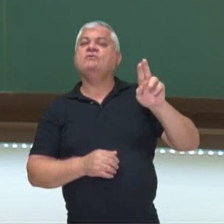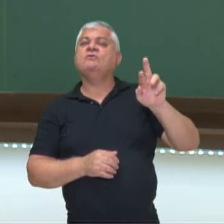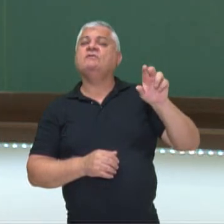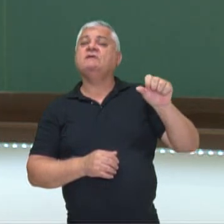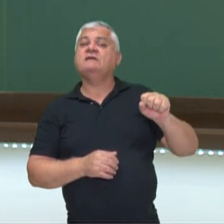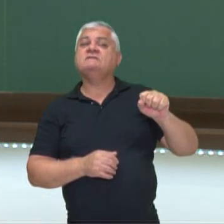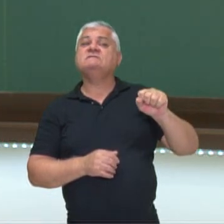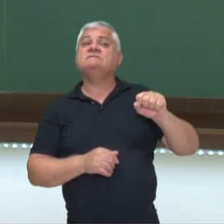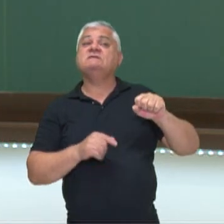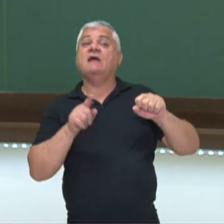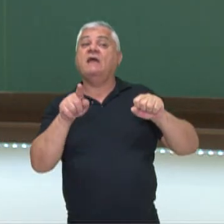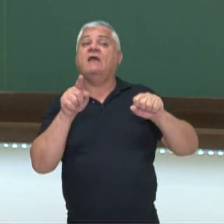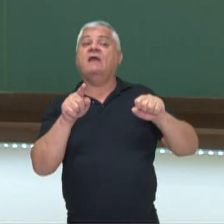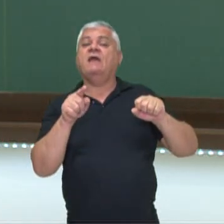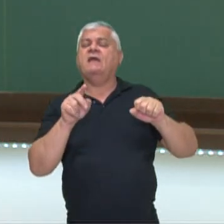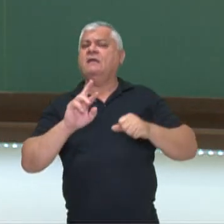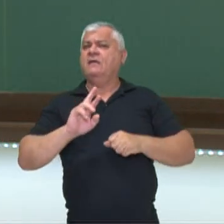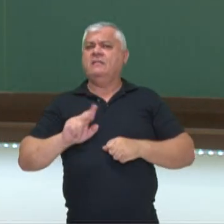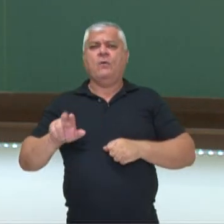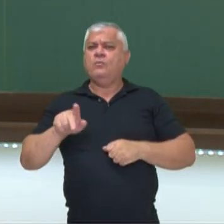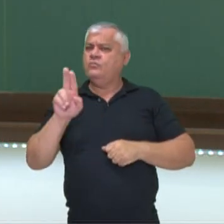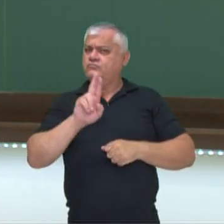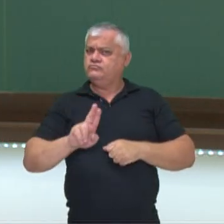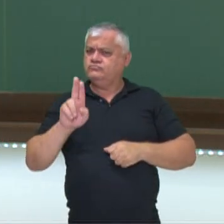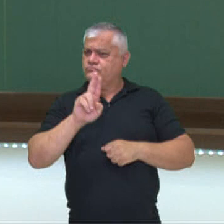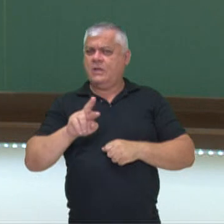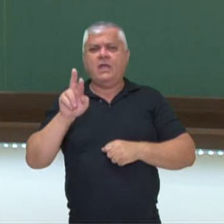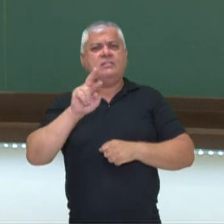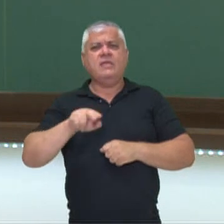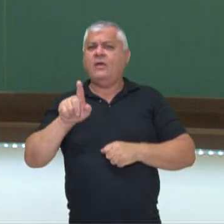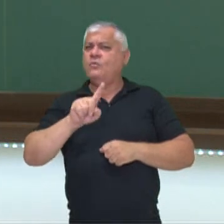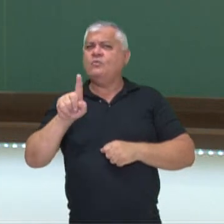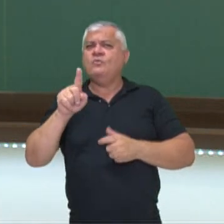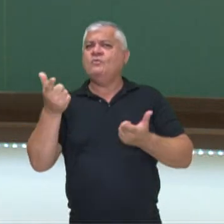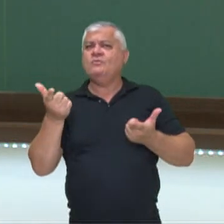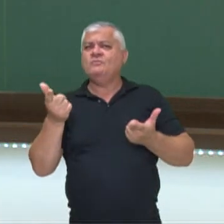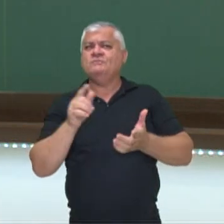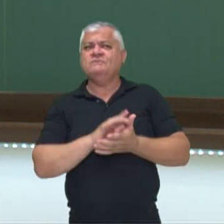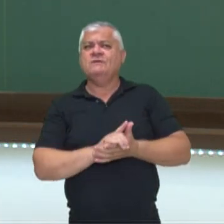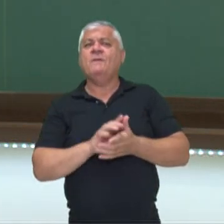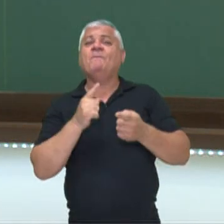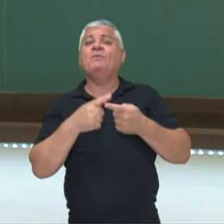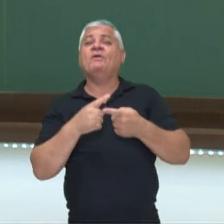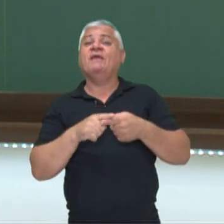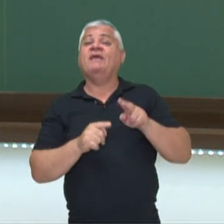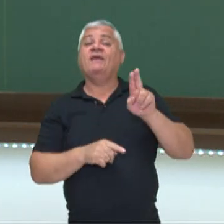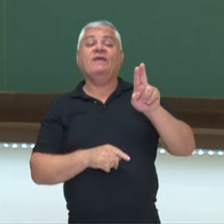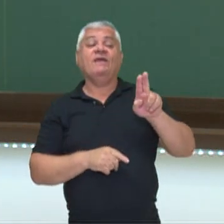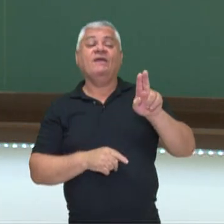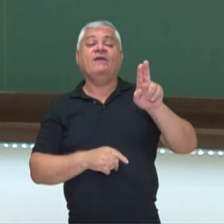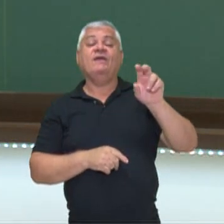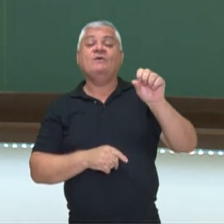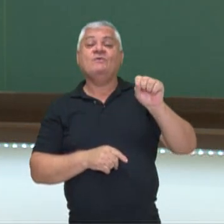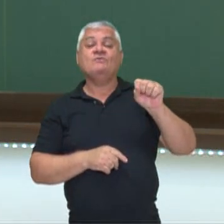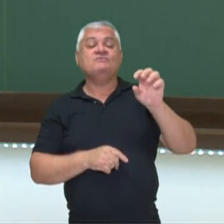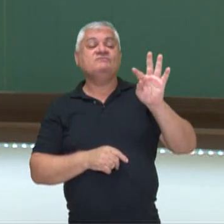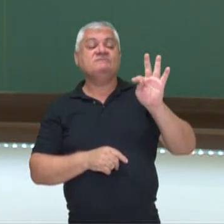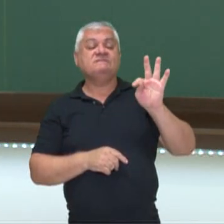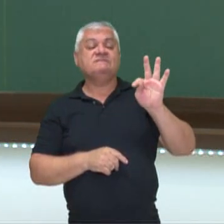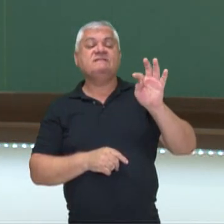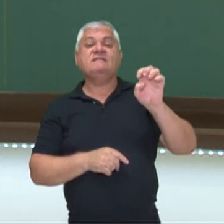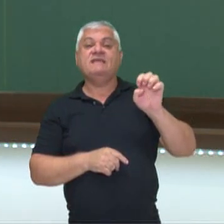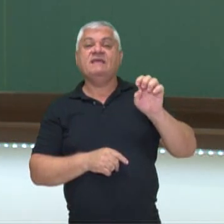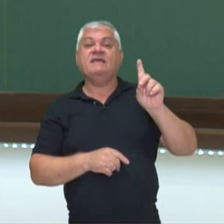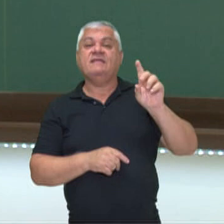Por quê? Que eles não costumam usar aqui vosotros e vosotras. Por causa disso aqui, ó, ustedes, porque para